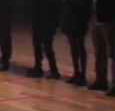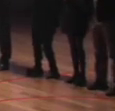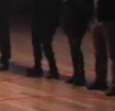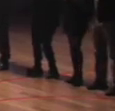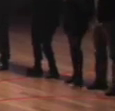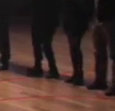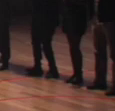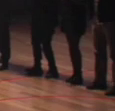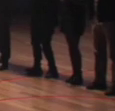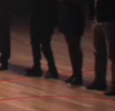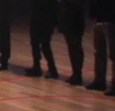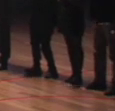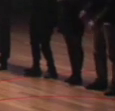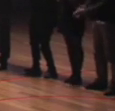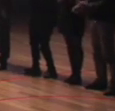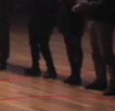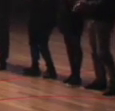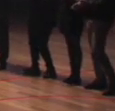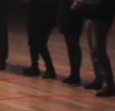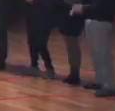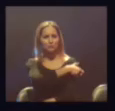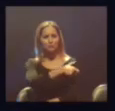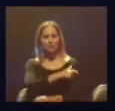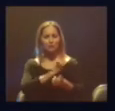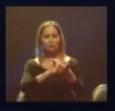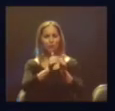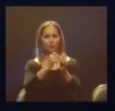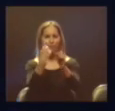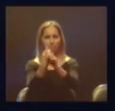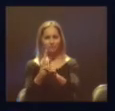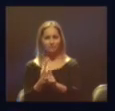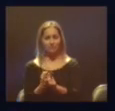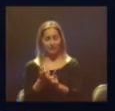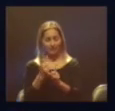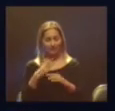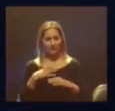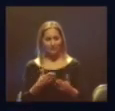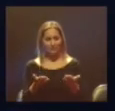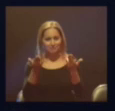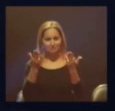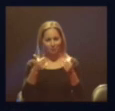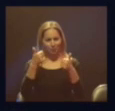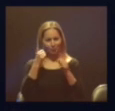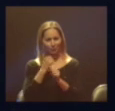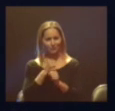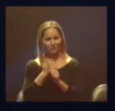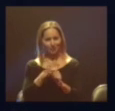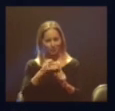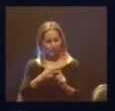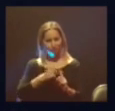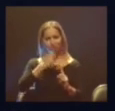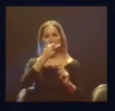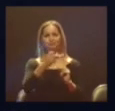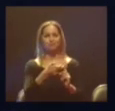Aqui temos os embaixadores de todas as modalidades e queremos desejar-lhes um bom trabalho durante este